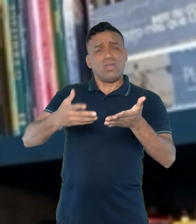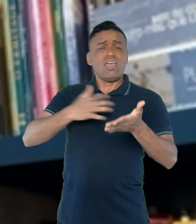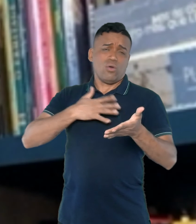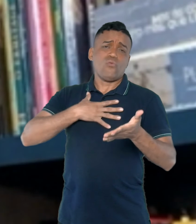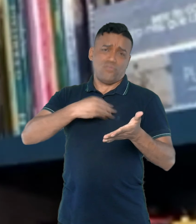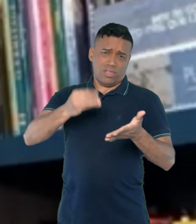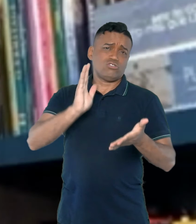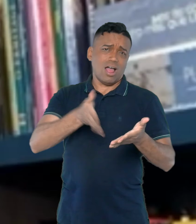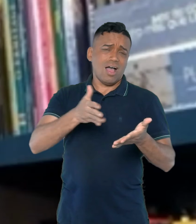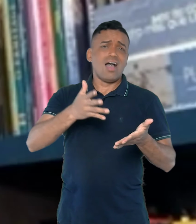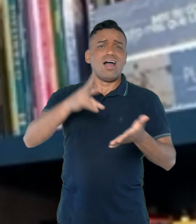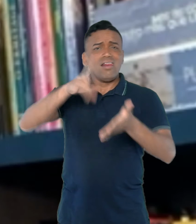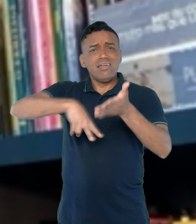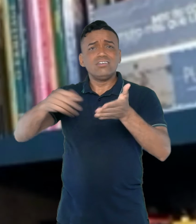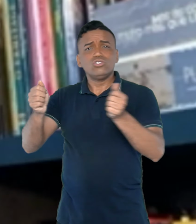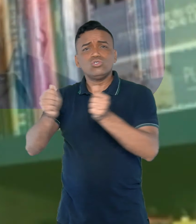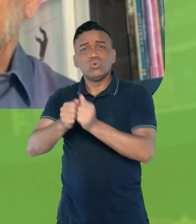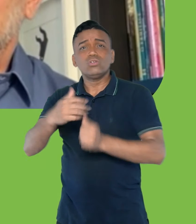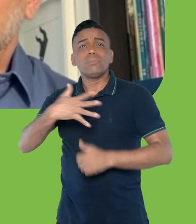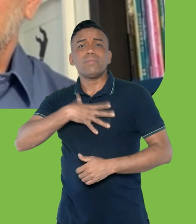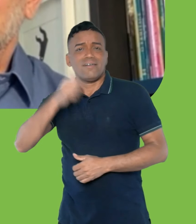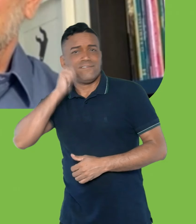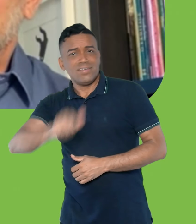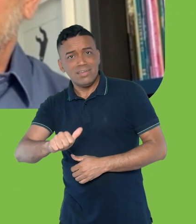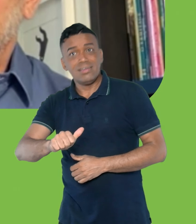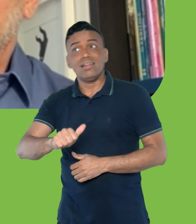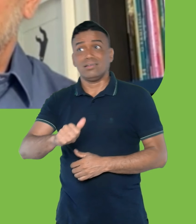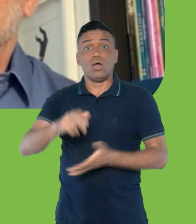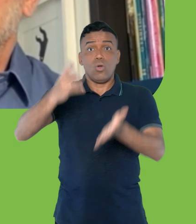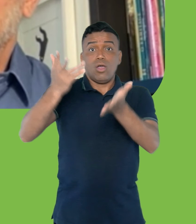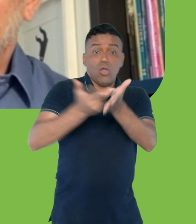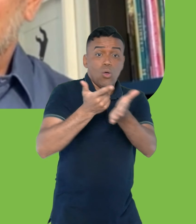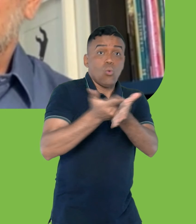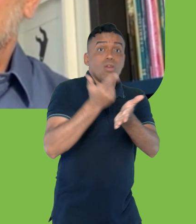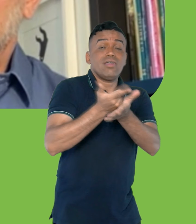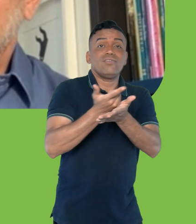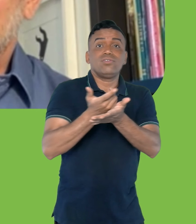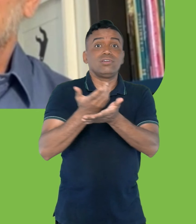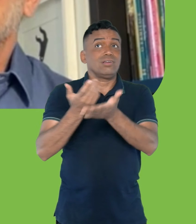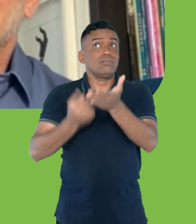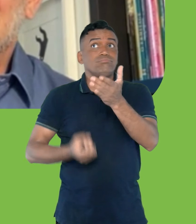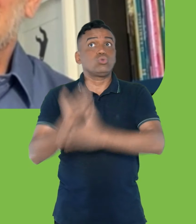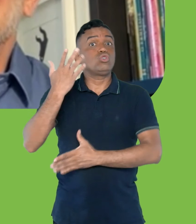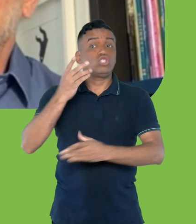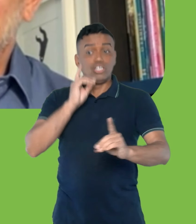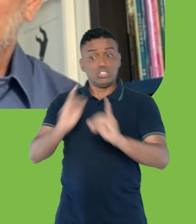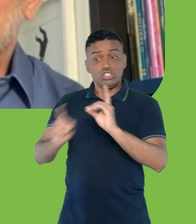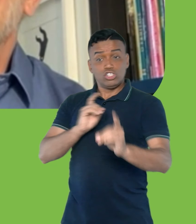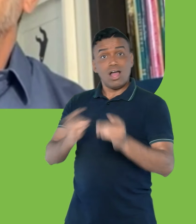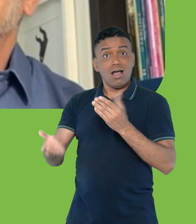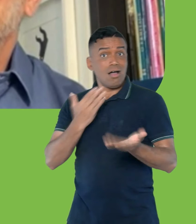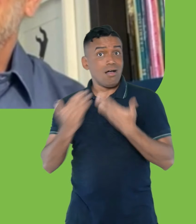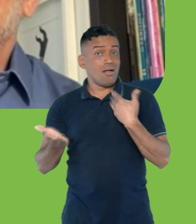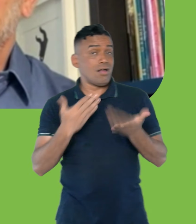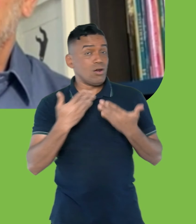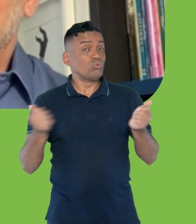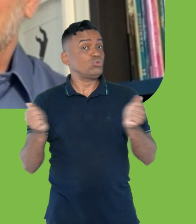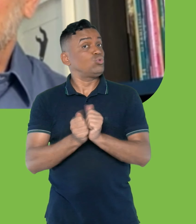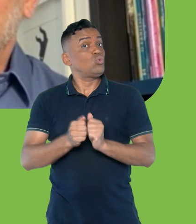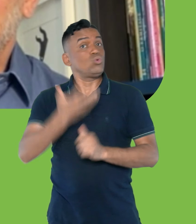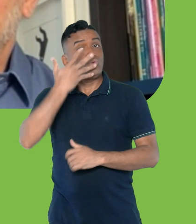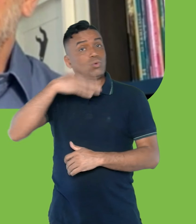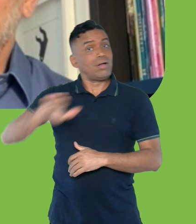filha. É um livro que te dá a oportunidade de ter esse diálogo entre pai e filho também, né? Entre avô, entre quem estiver lendo ali para uma